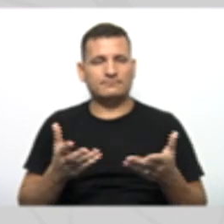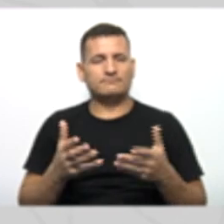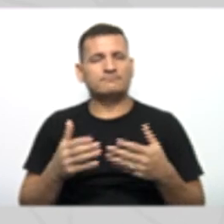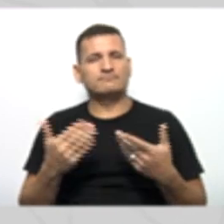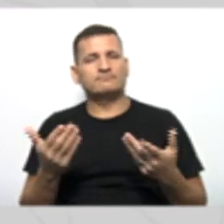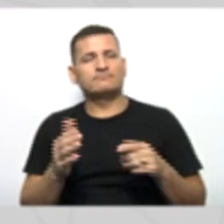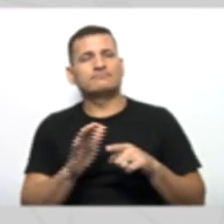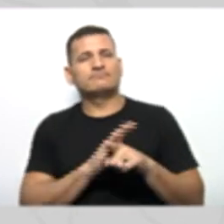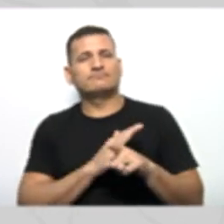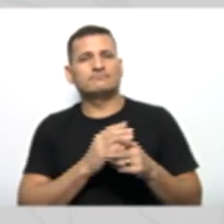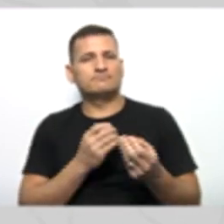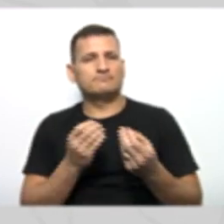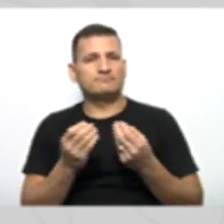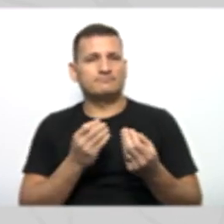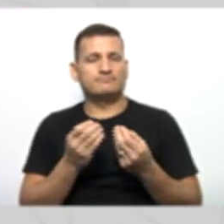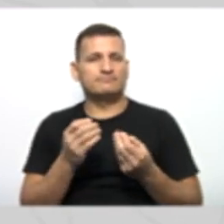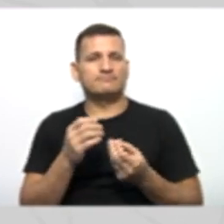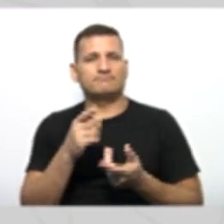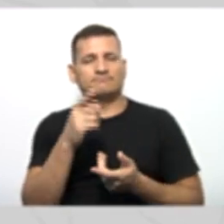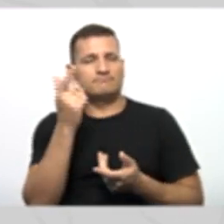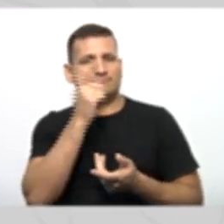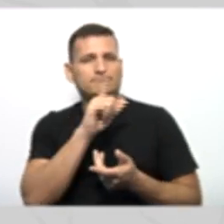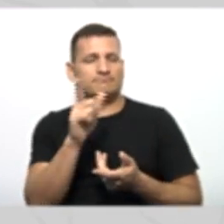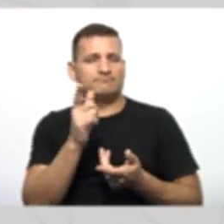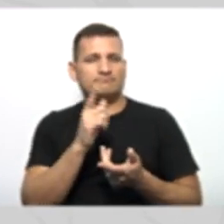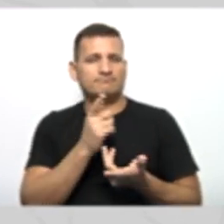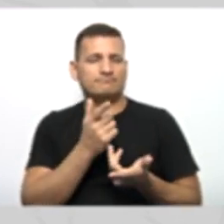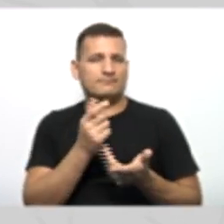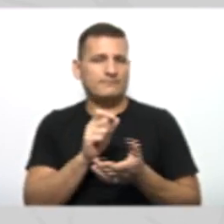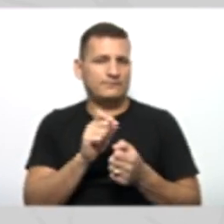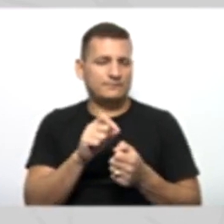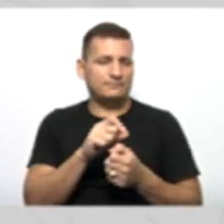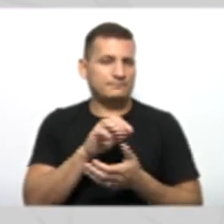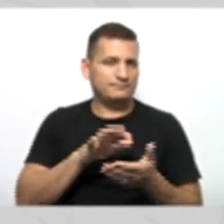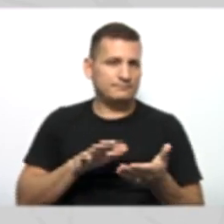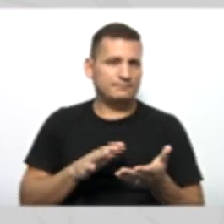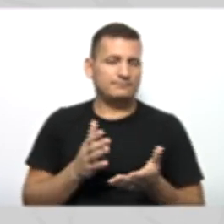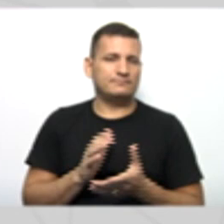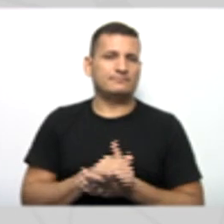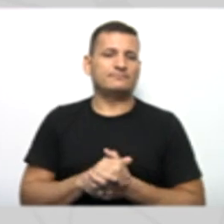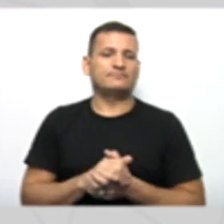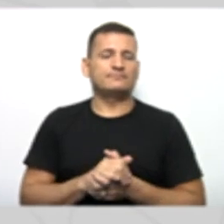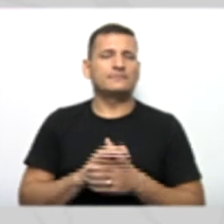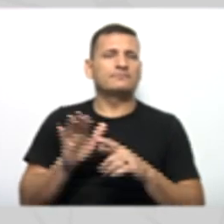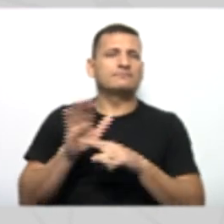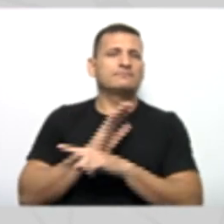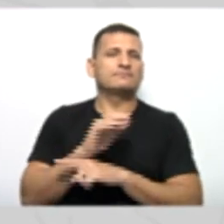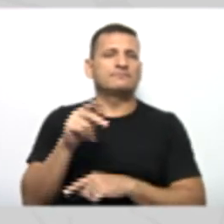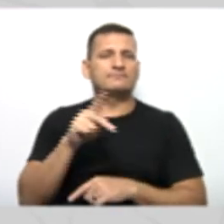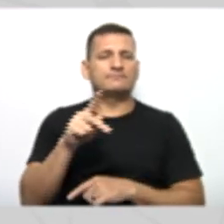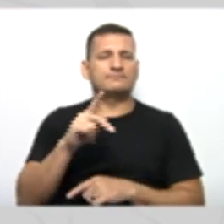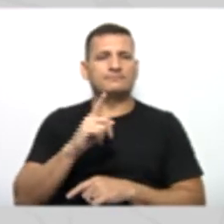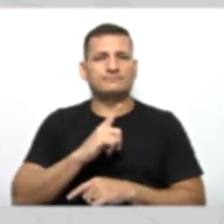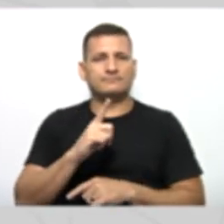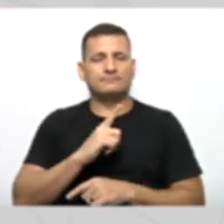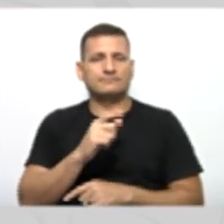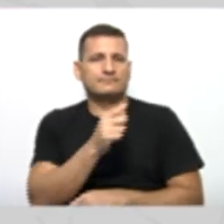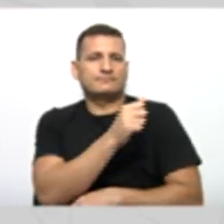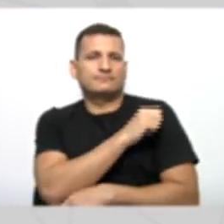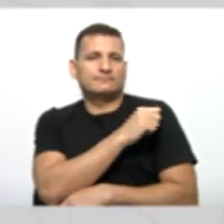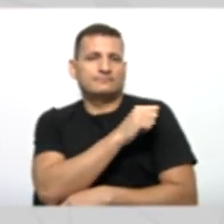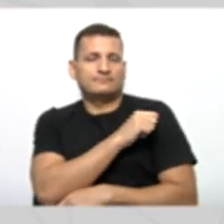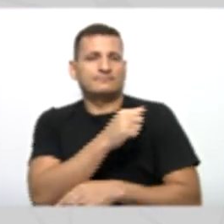foi o desempenho de vocês? Professor Marlon, teve muita participação aí? Como que o pessoal está